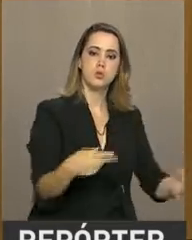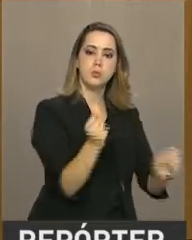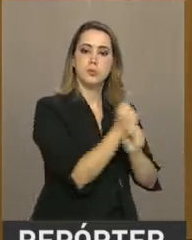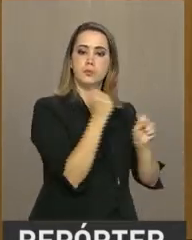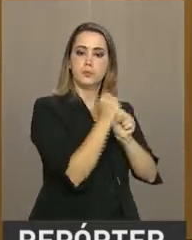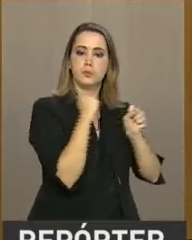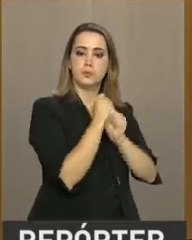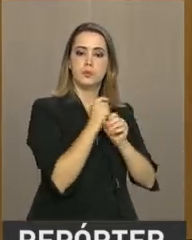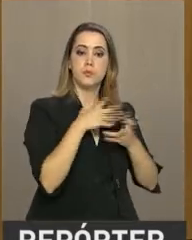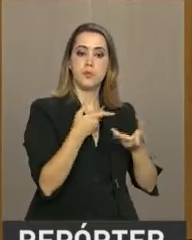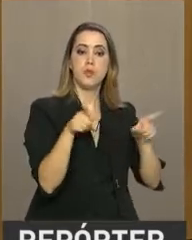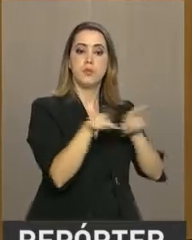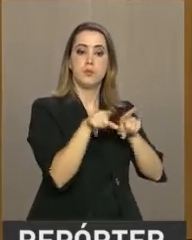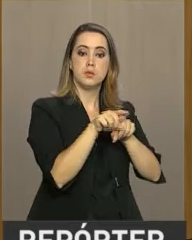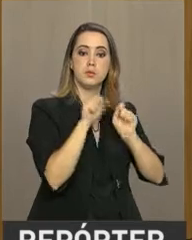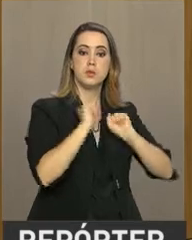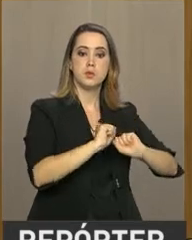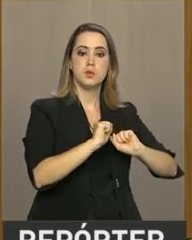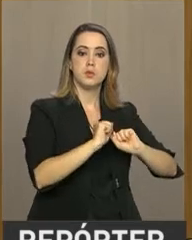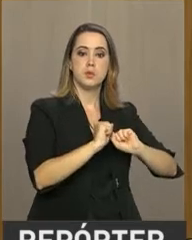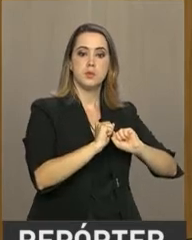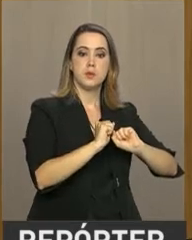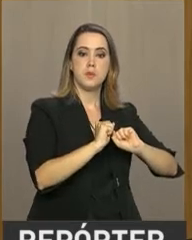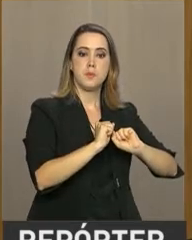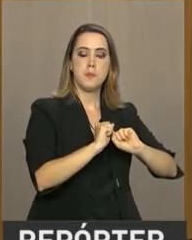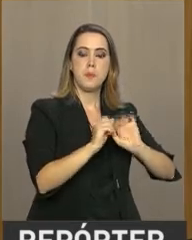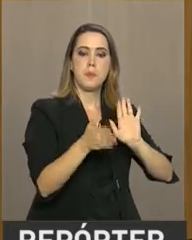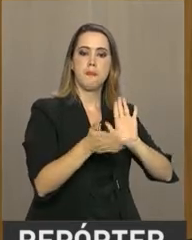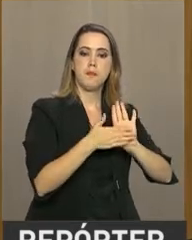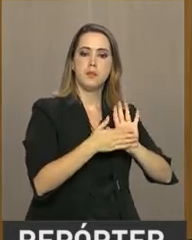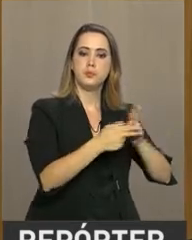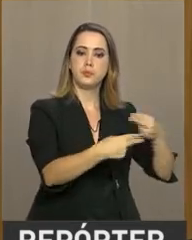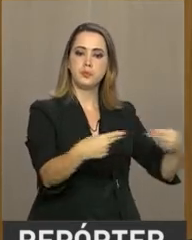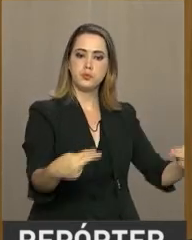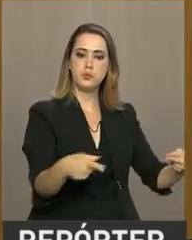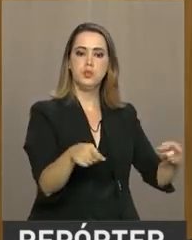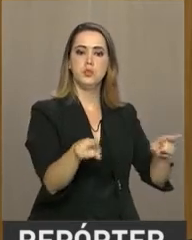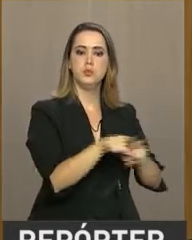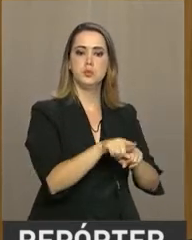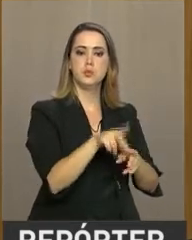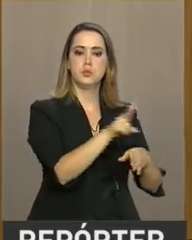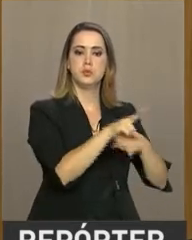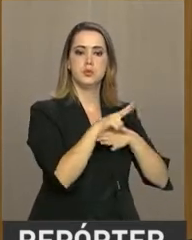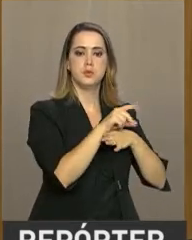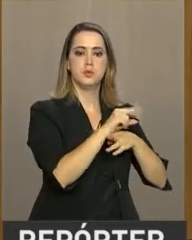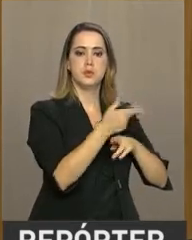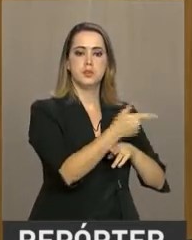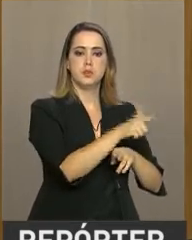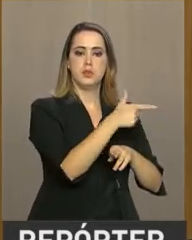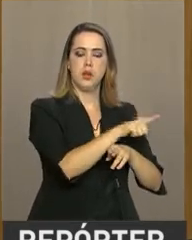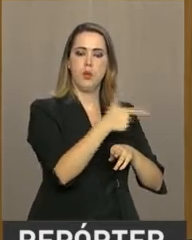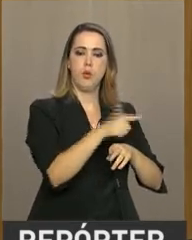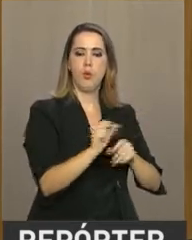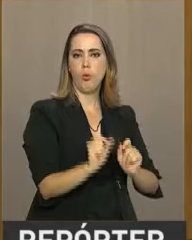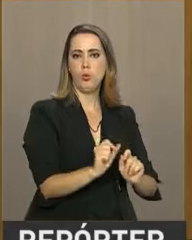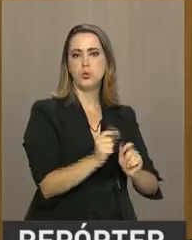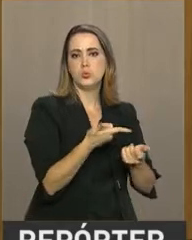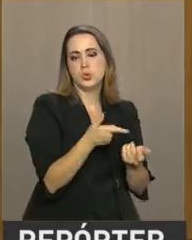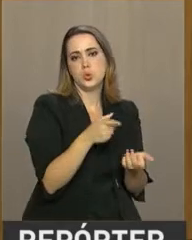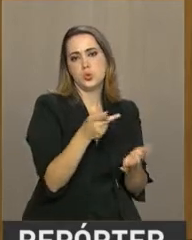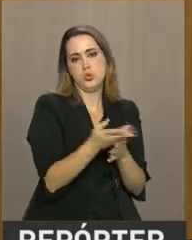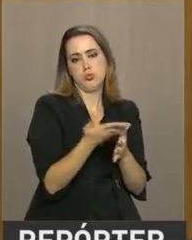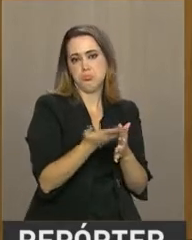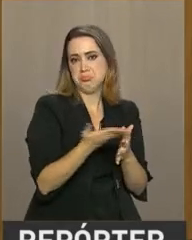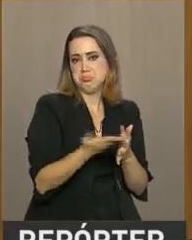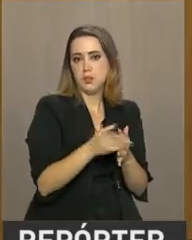materiais de construção além disso o produto passa também a financiar outros itens que não eram financiados como